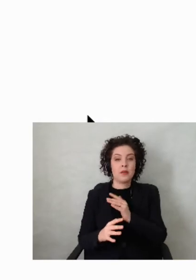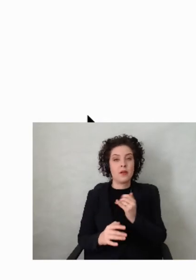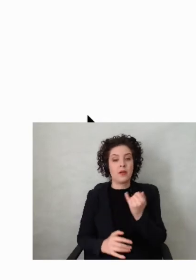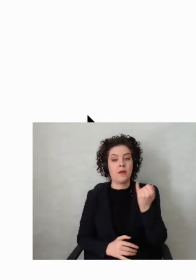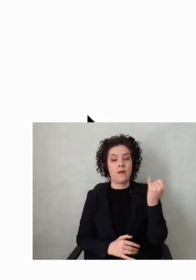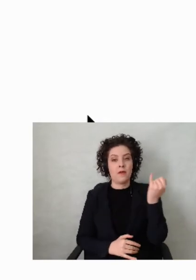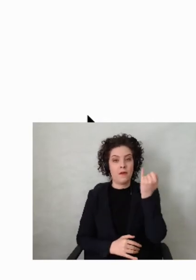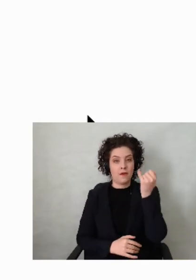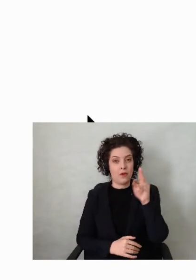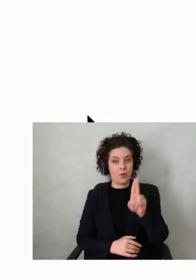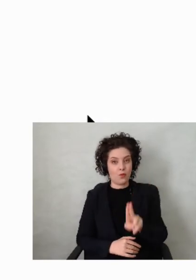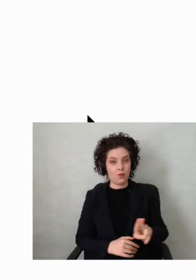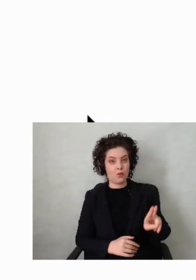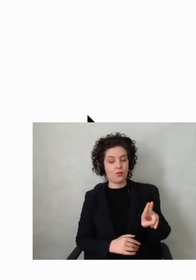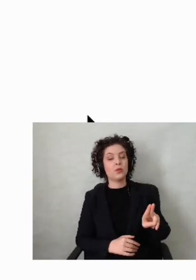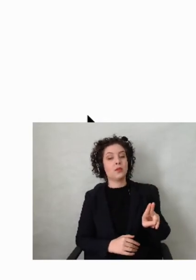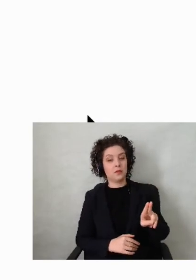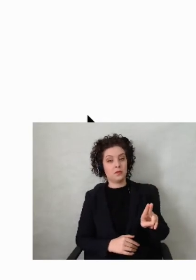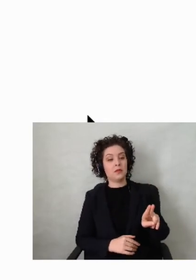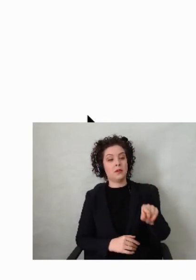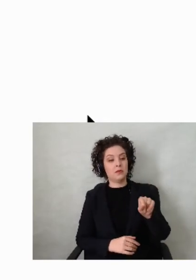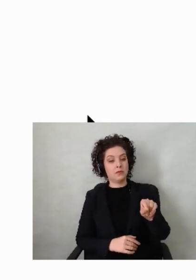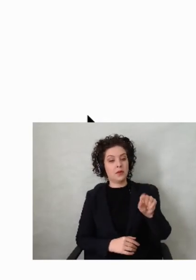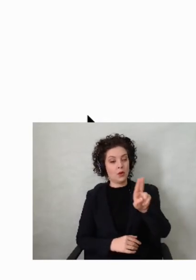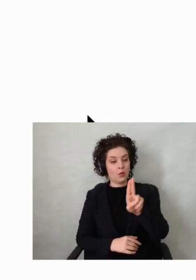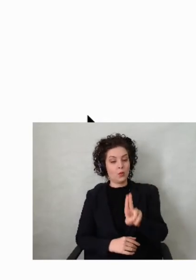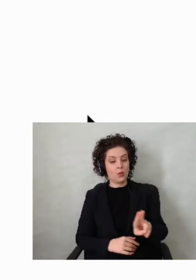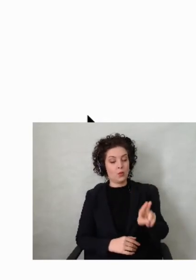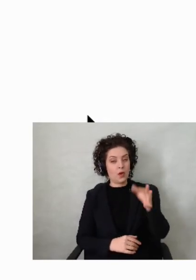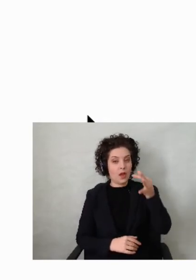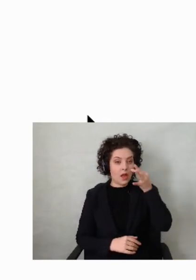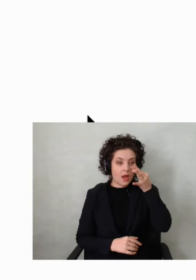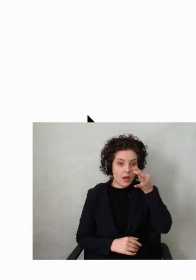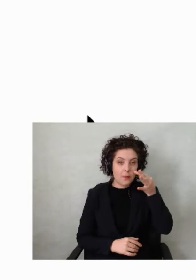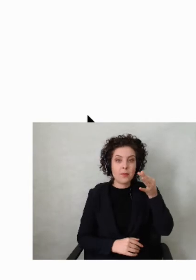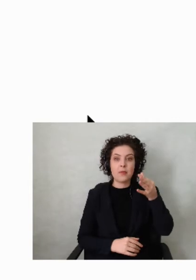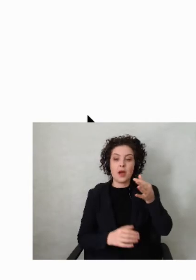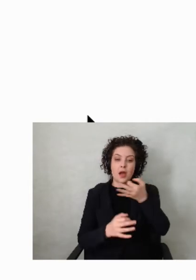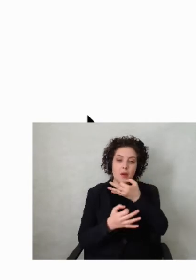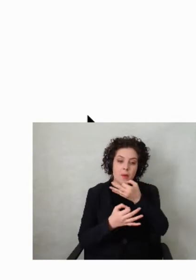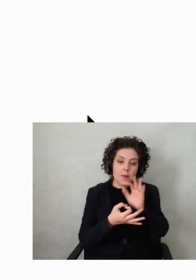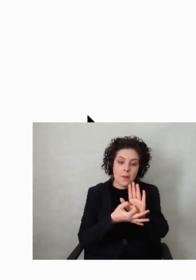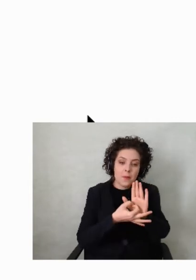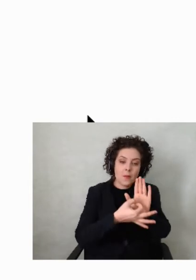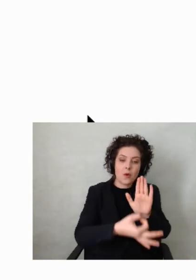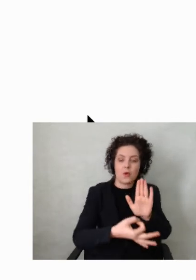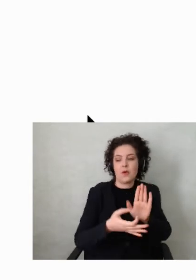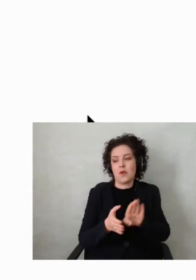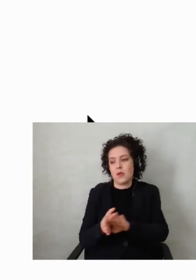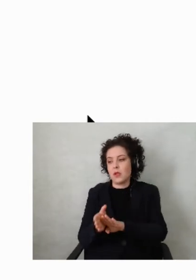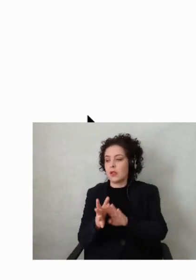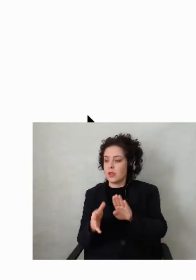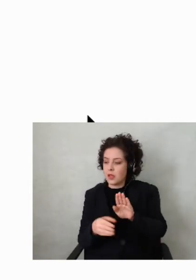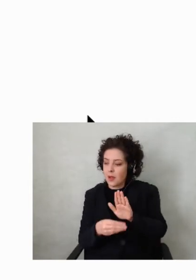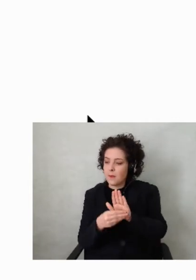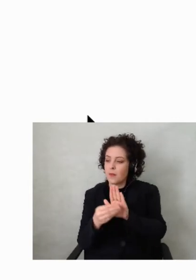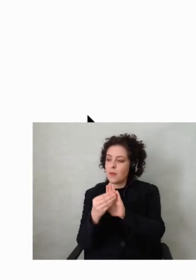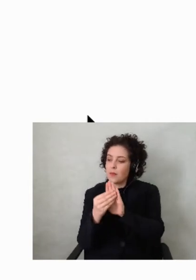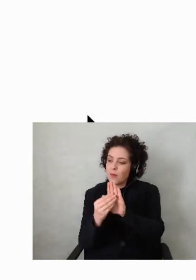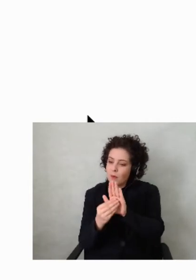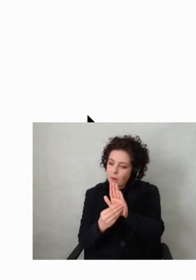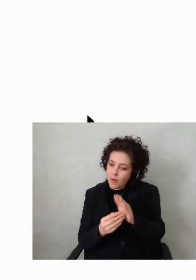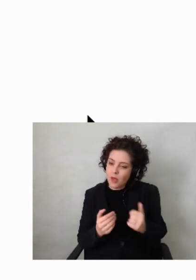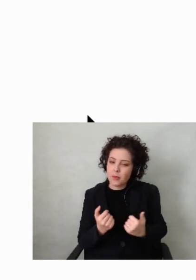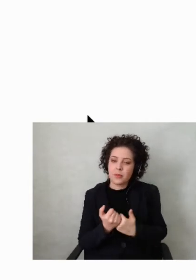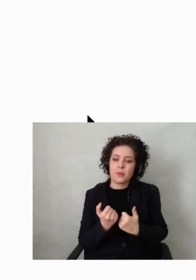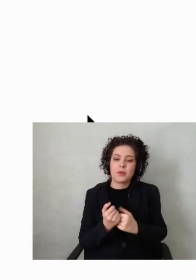universidade esteja presente, balizando essas recomendações. A unidade de atendimento ambulatorial